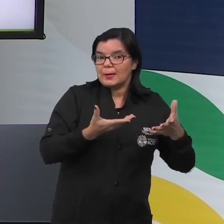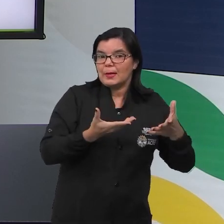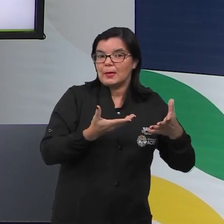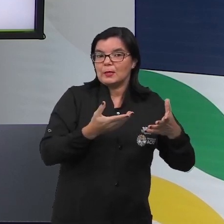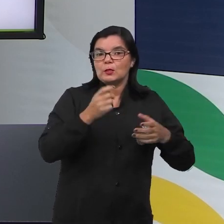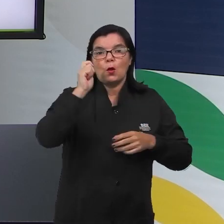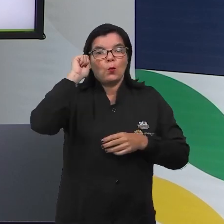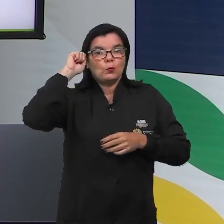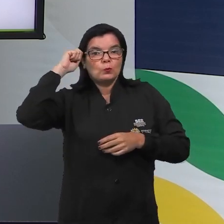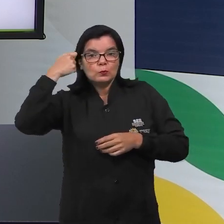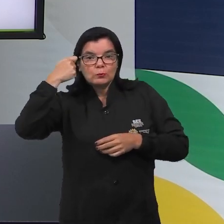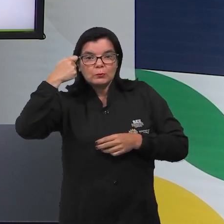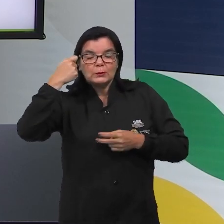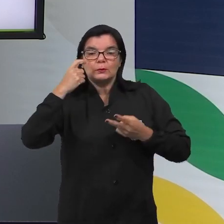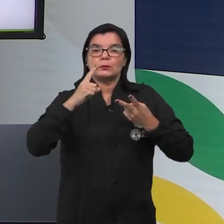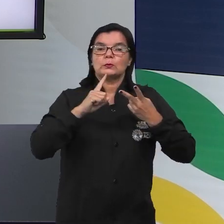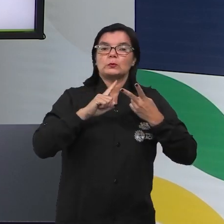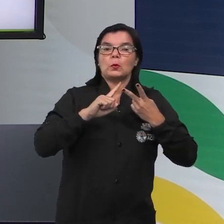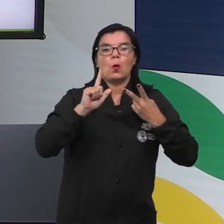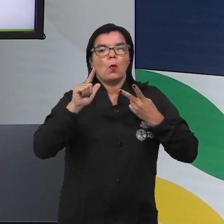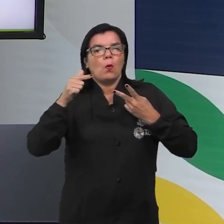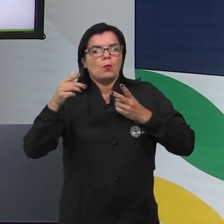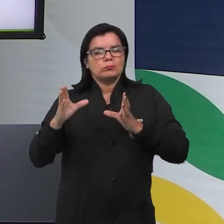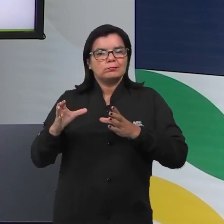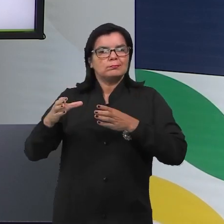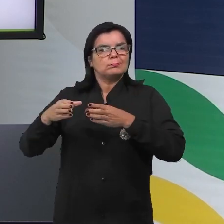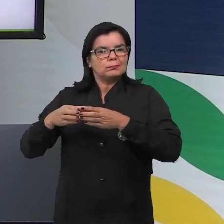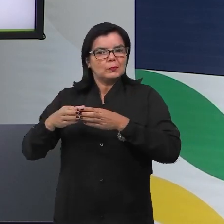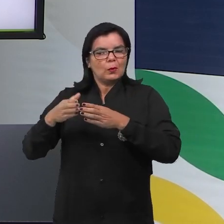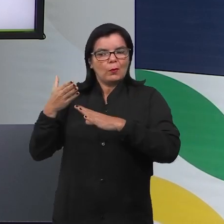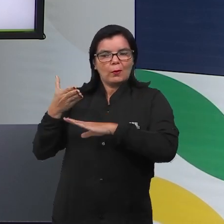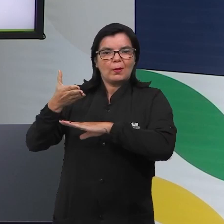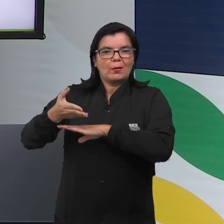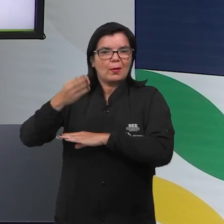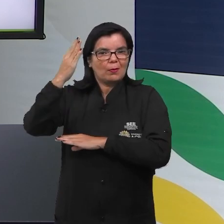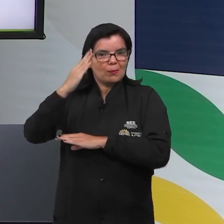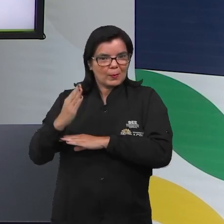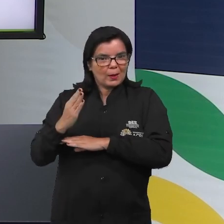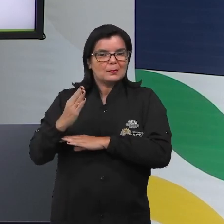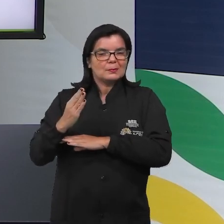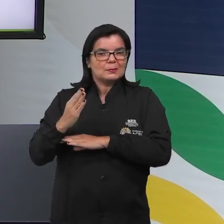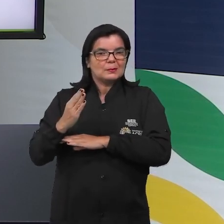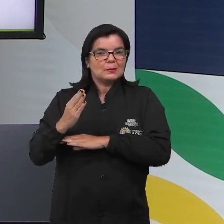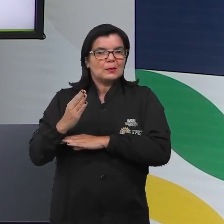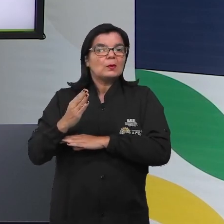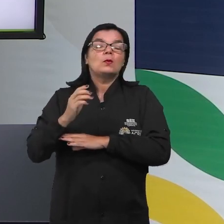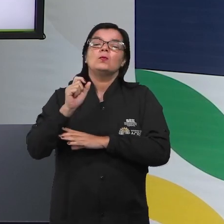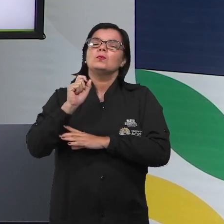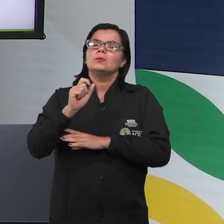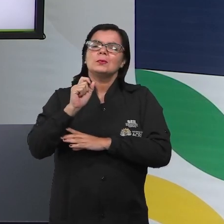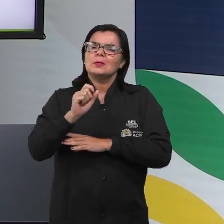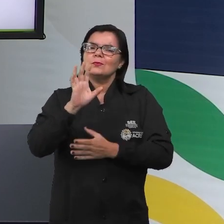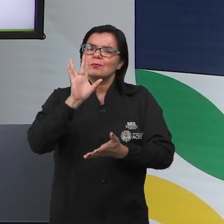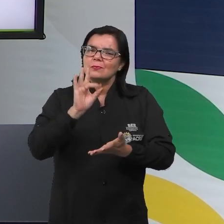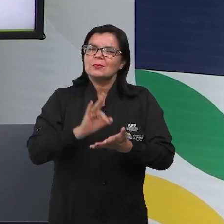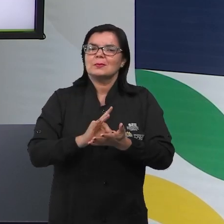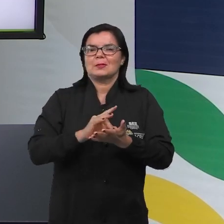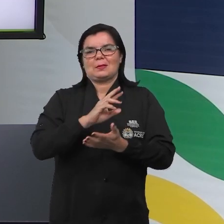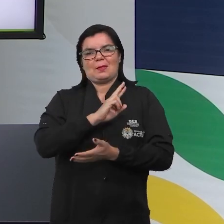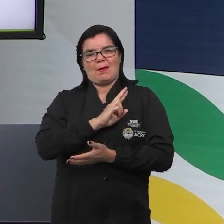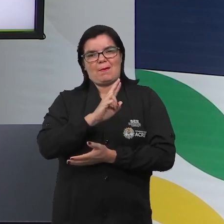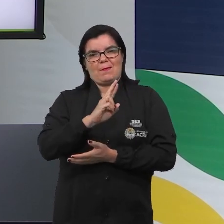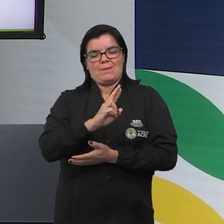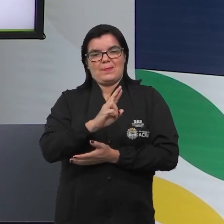os negros, são outros povos que vêm ao Brasil nesse período? O que representa de fato?